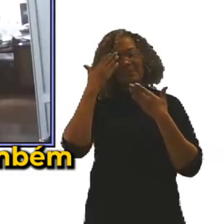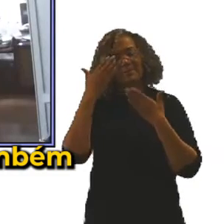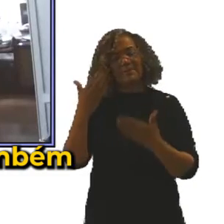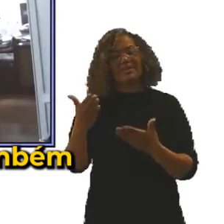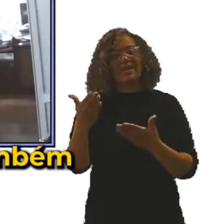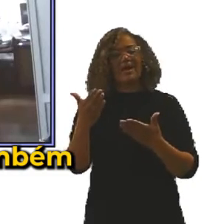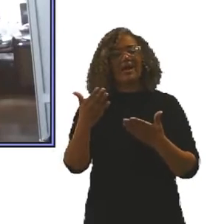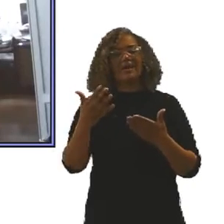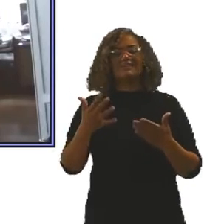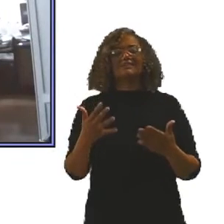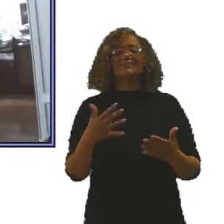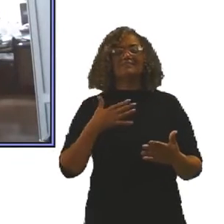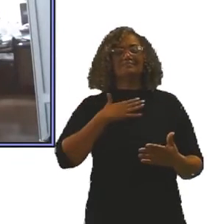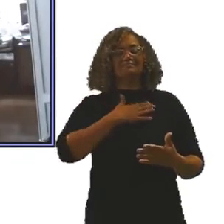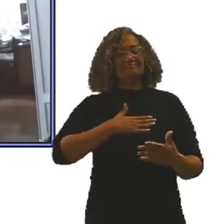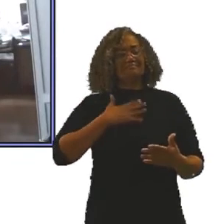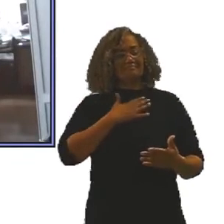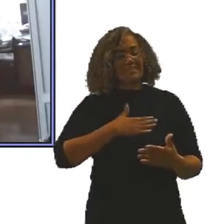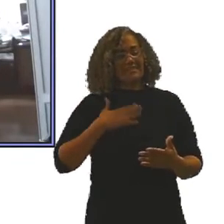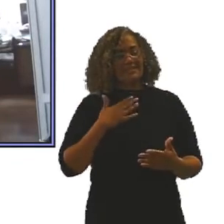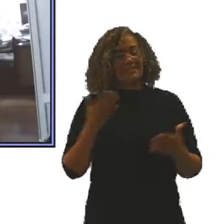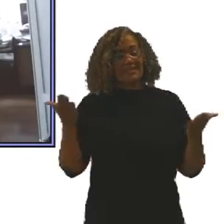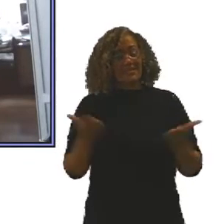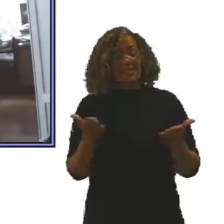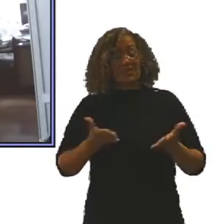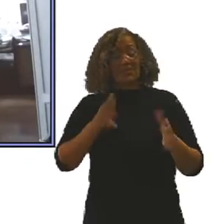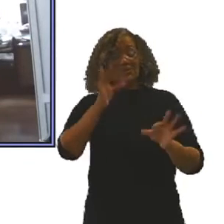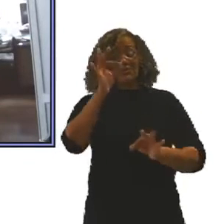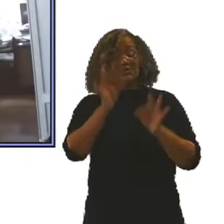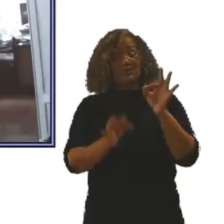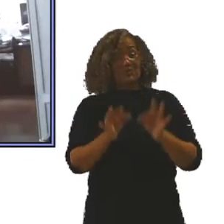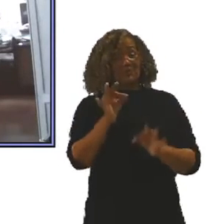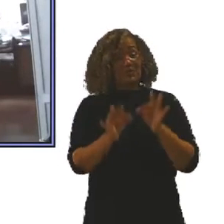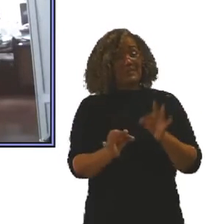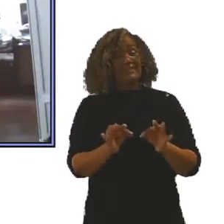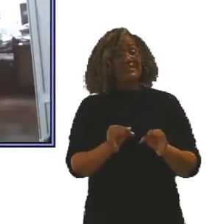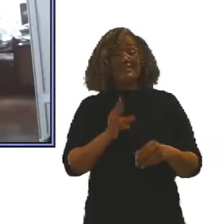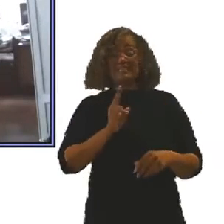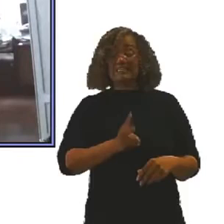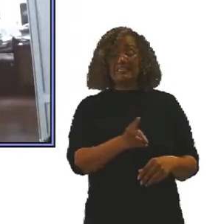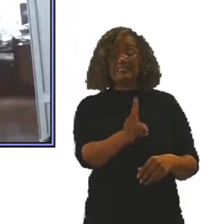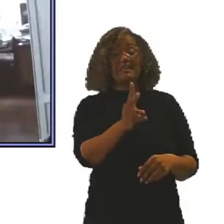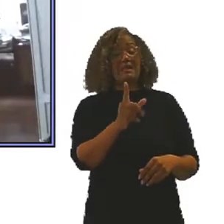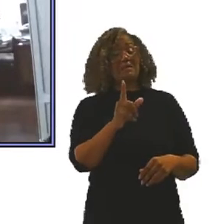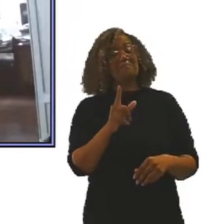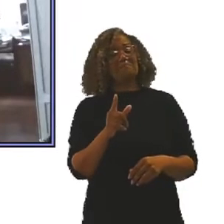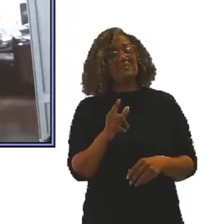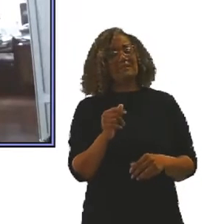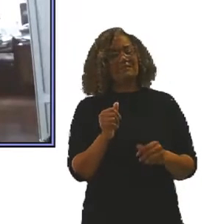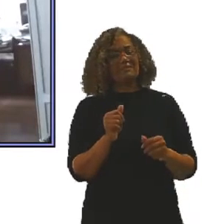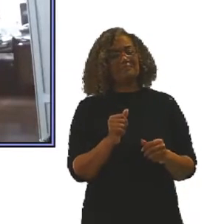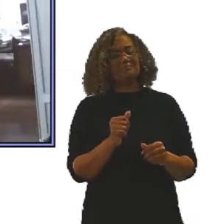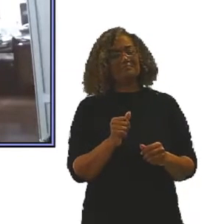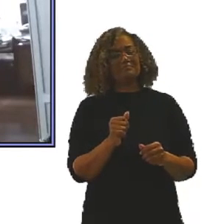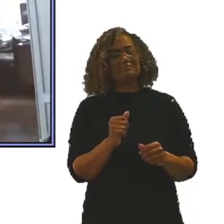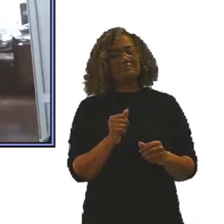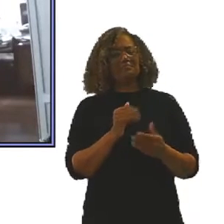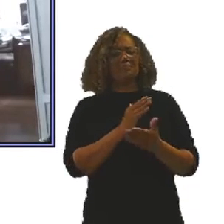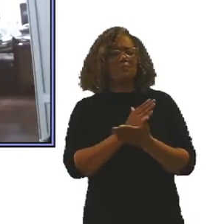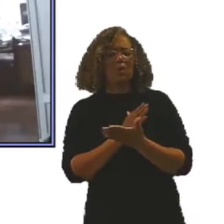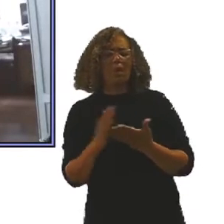também calorosas. É uma juíza que vem efetivamente